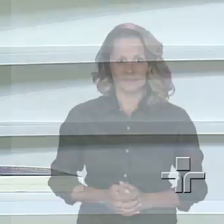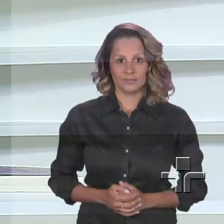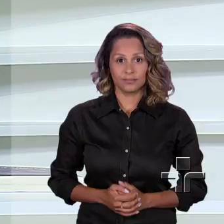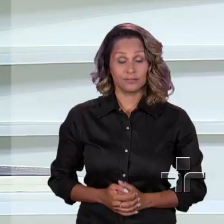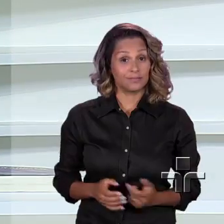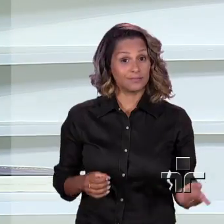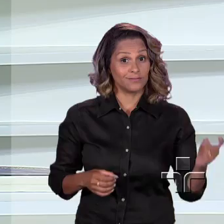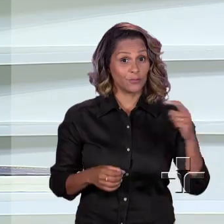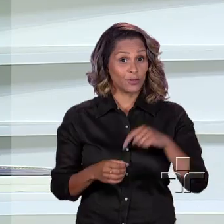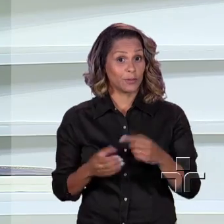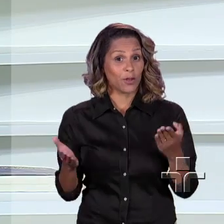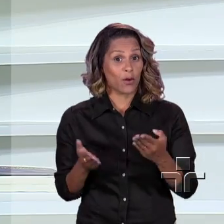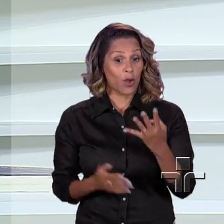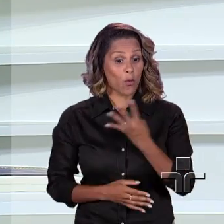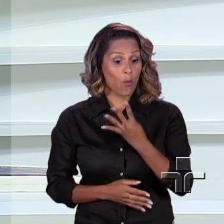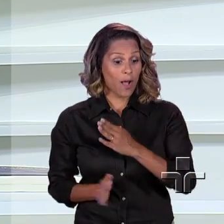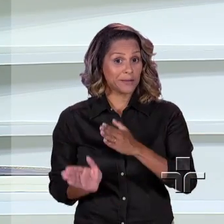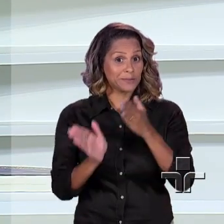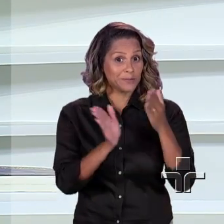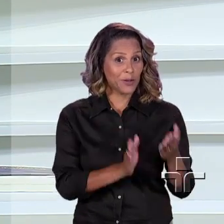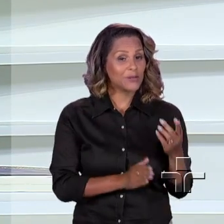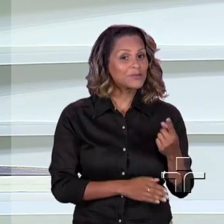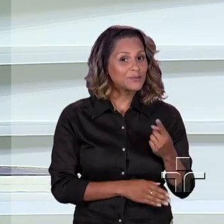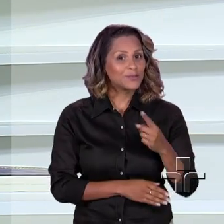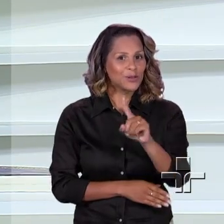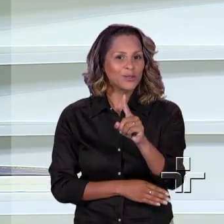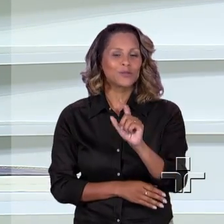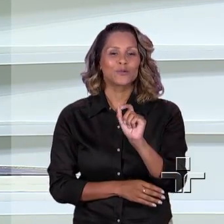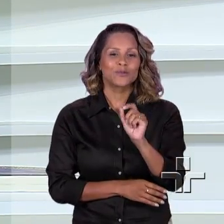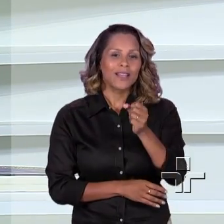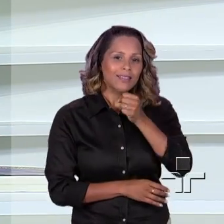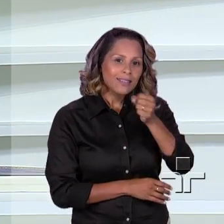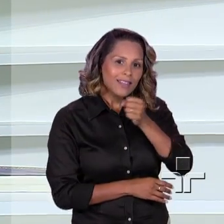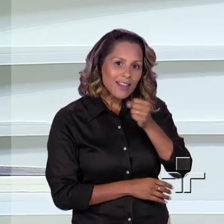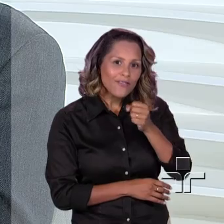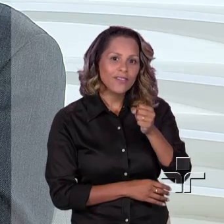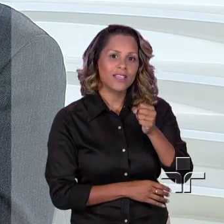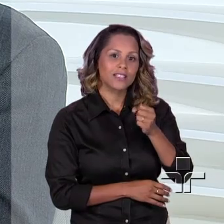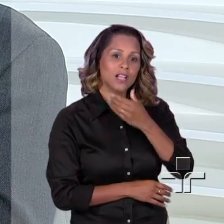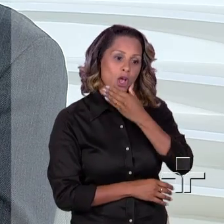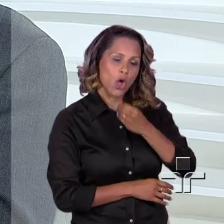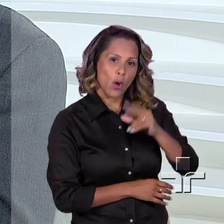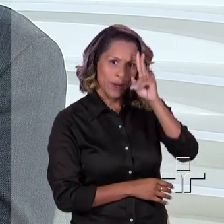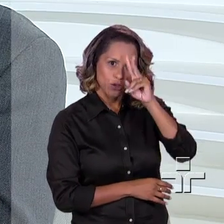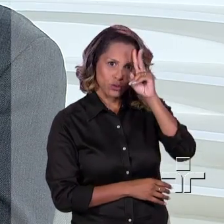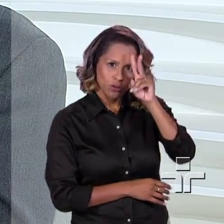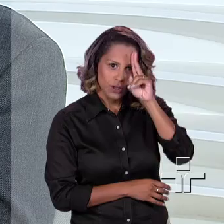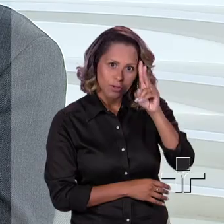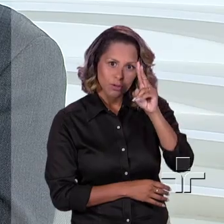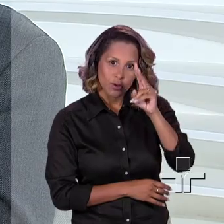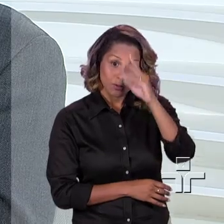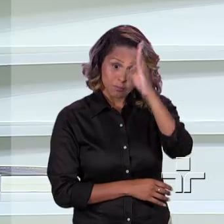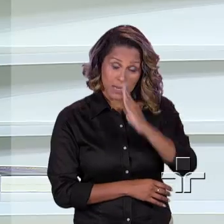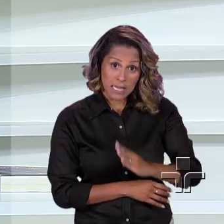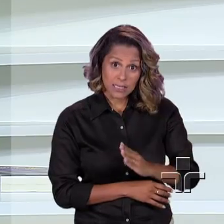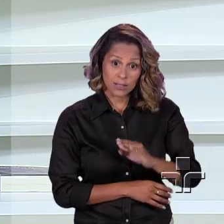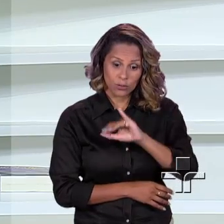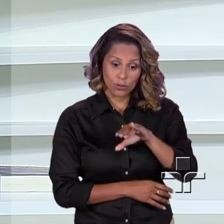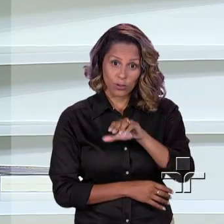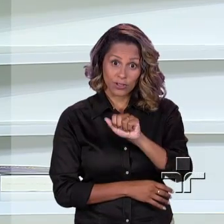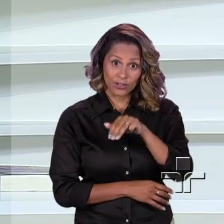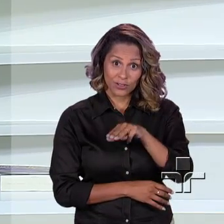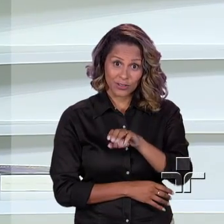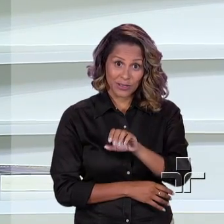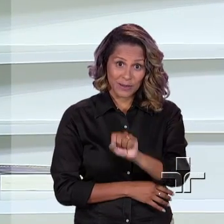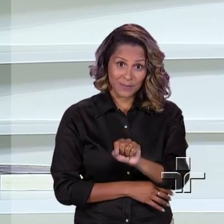Estamos de volta para o quarto e último bloco da entrevista com o historiador brasilianista James Green. James, estávamos falando